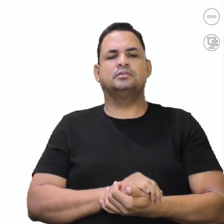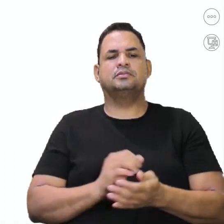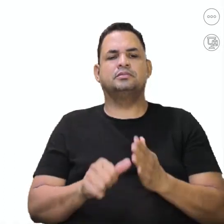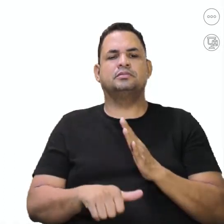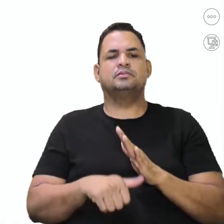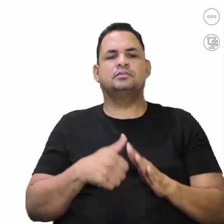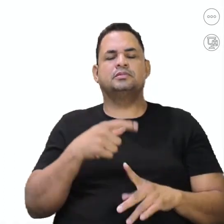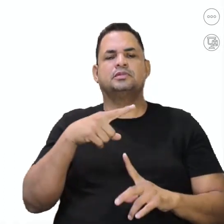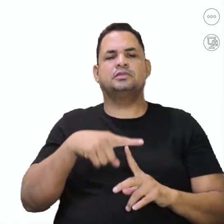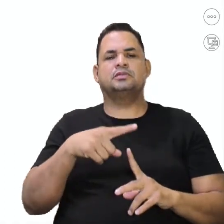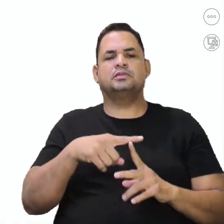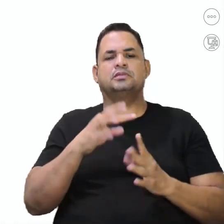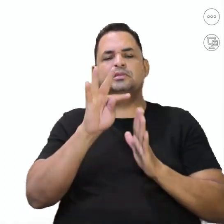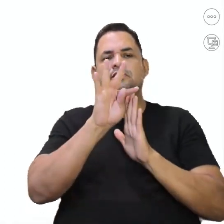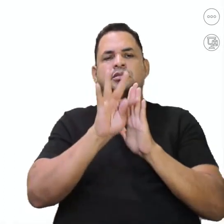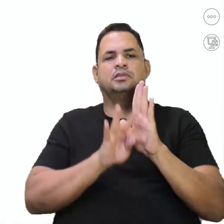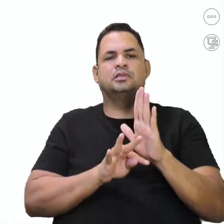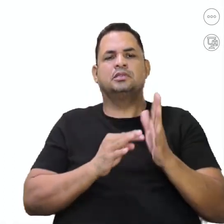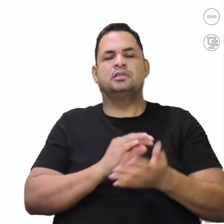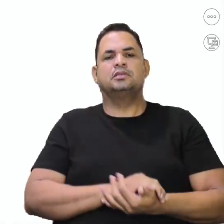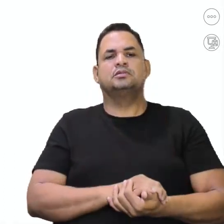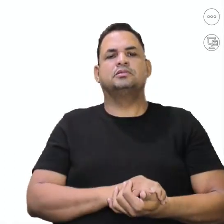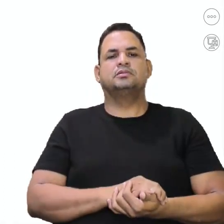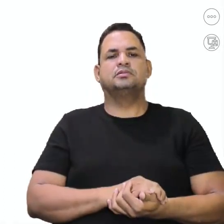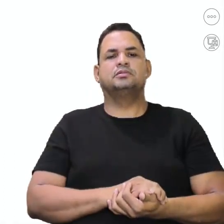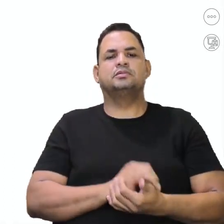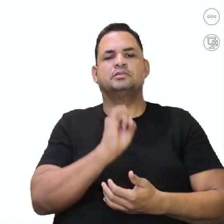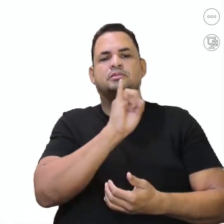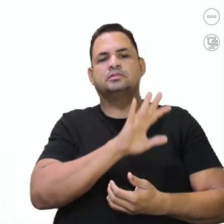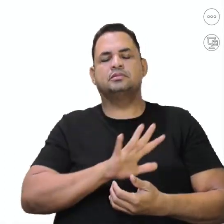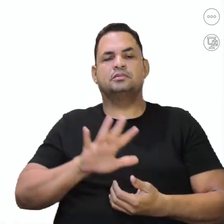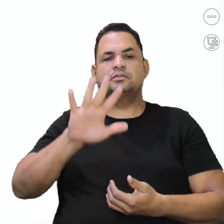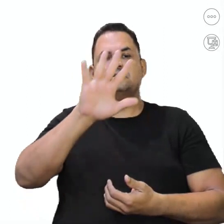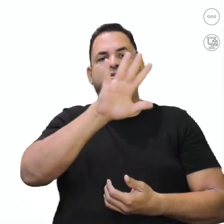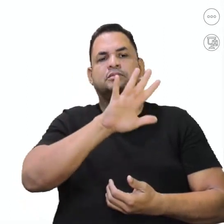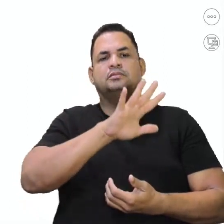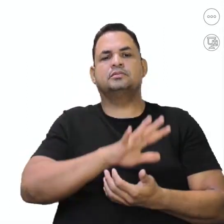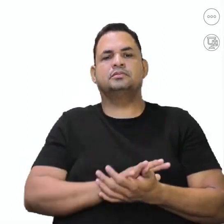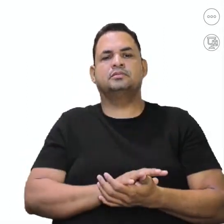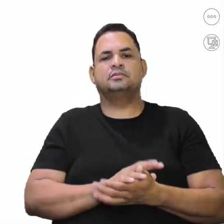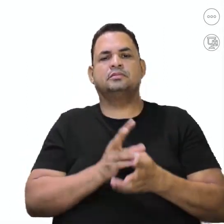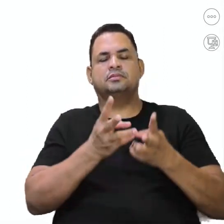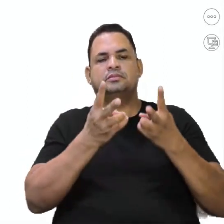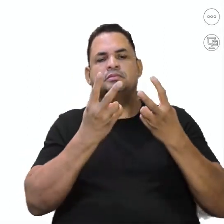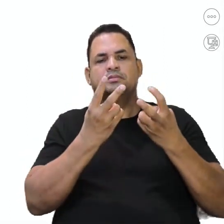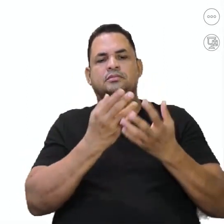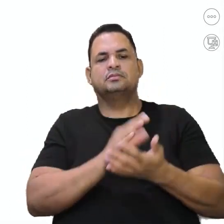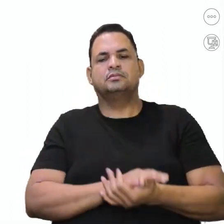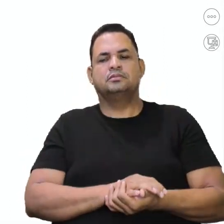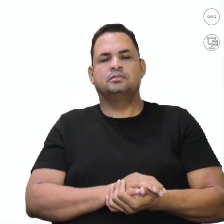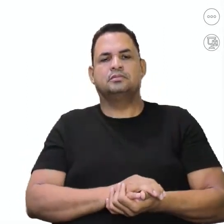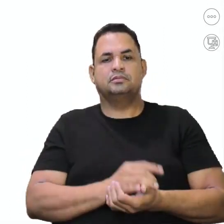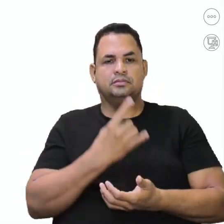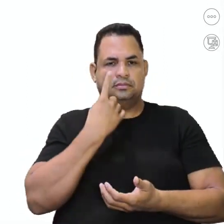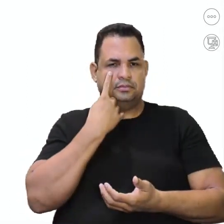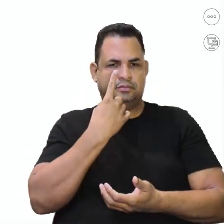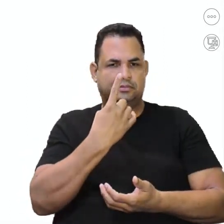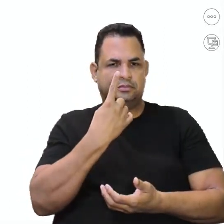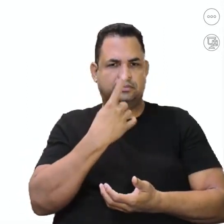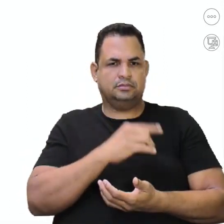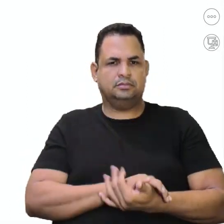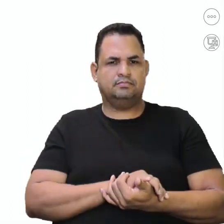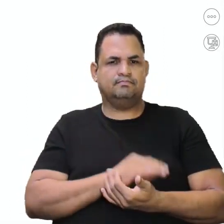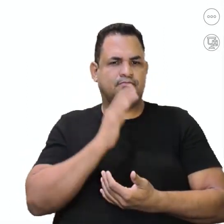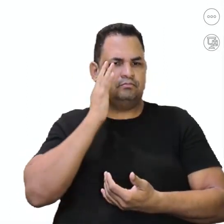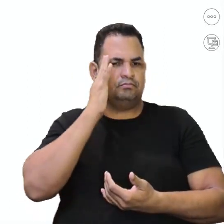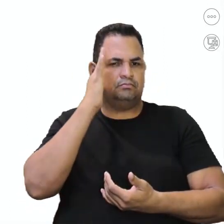primeiro tipo de texto. Trouxe aí para vocês, olha essa imagem. Percebam ela muito bem, olha para ela. O que